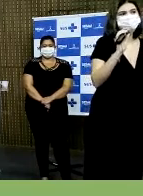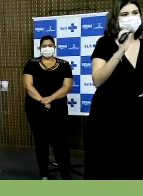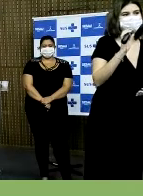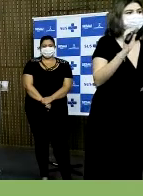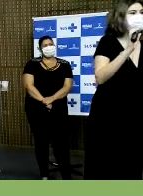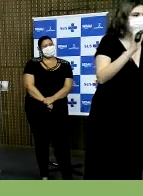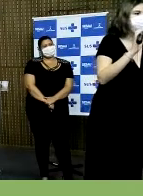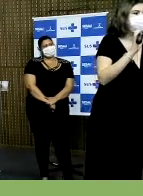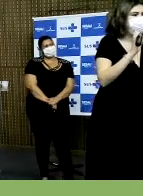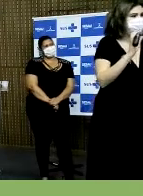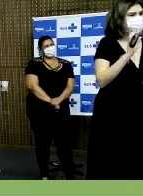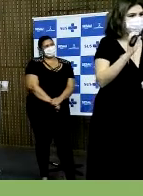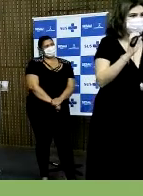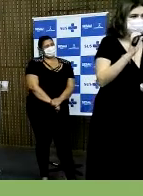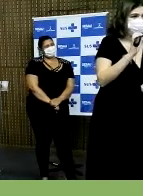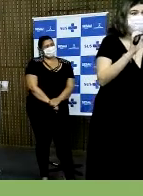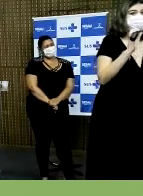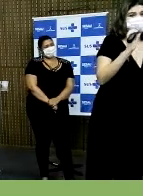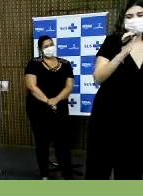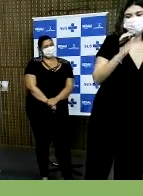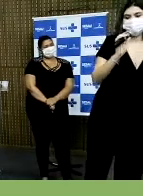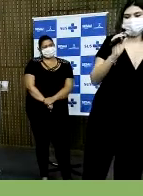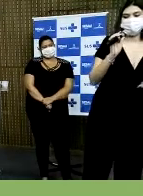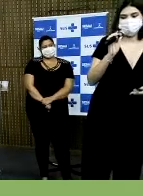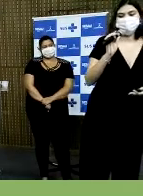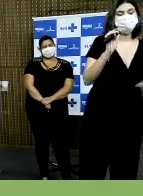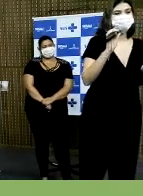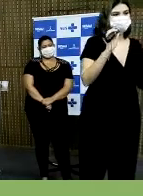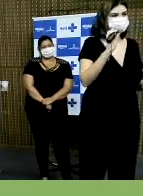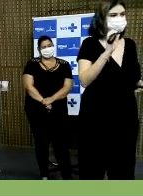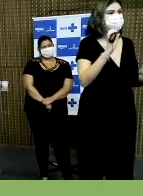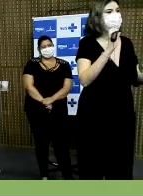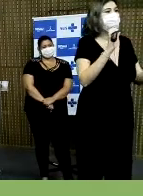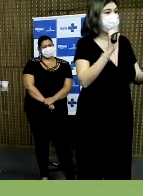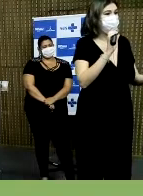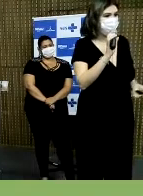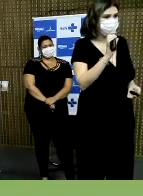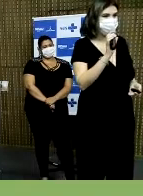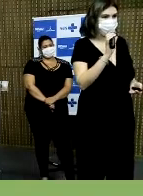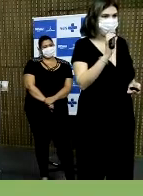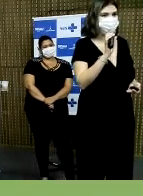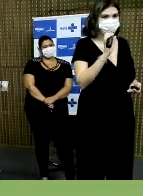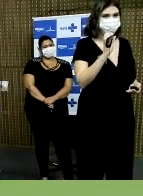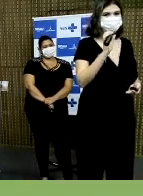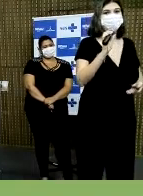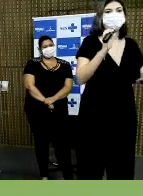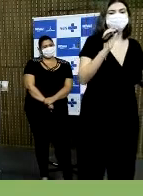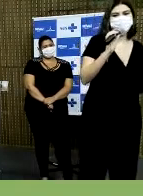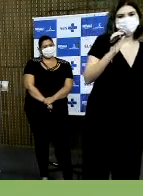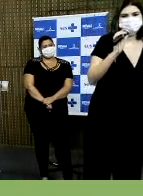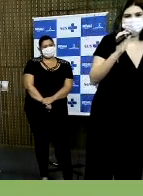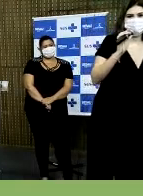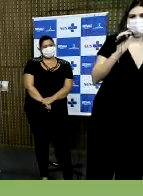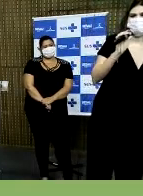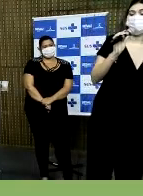contaminação cruzada, por estarem indo até a unidade. Diferentemente deste ano, que a gente já conseguiu elevar esse número de consultas, como